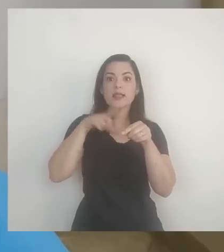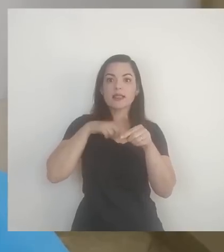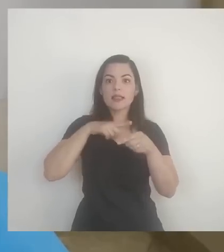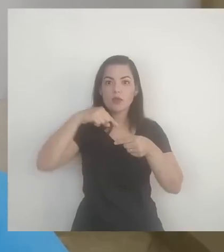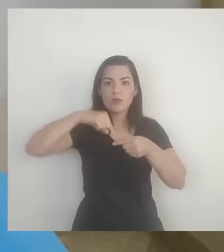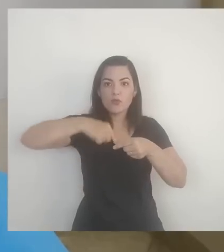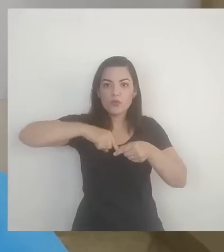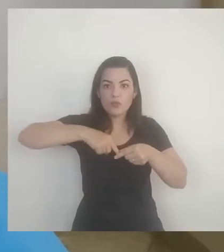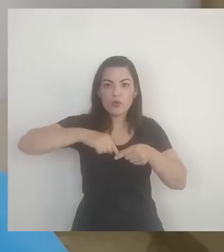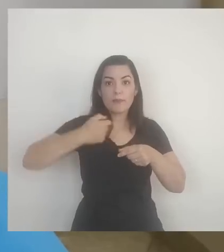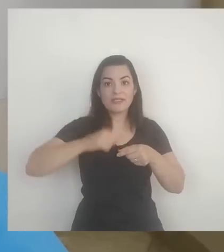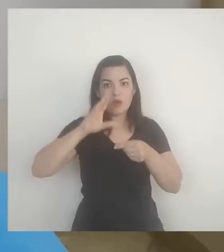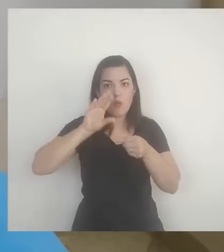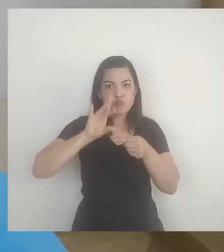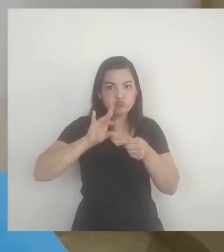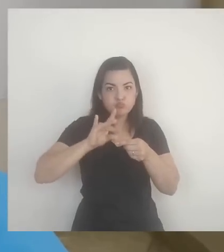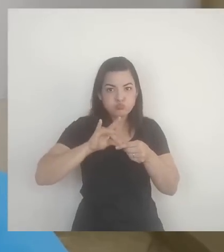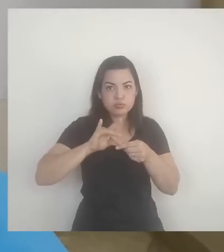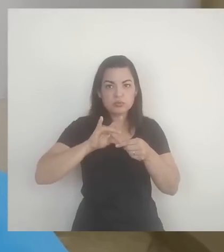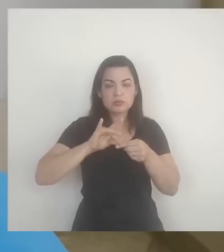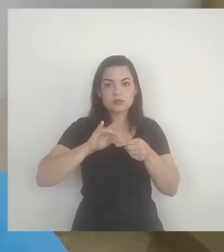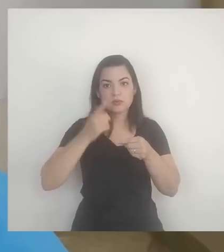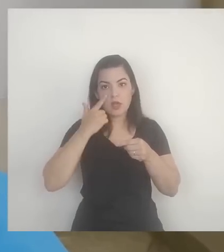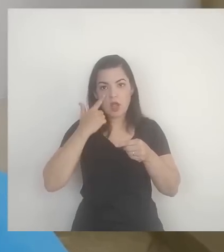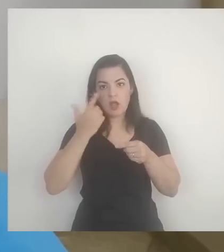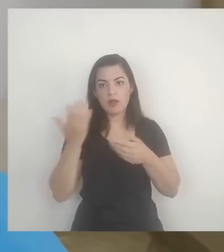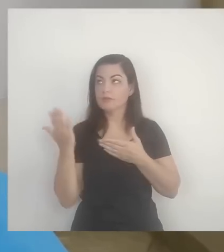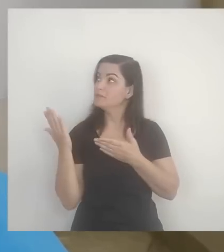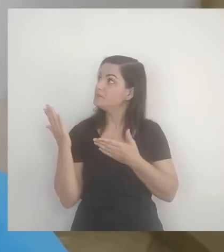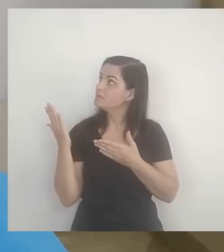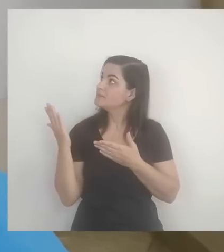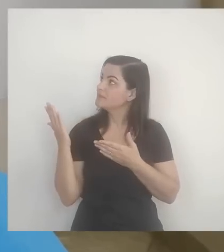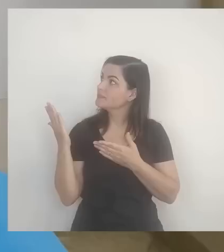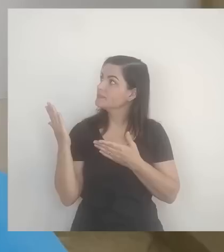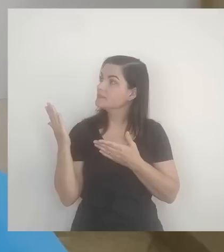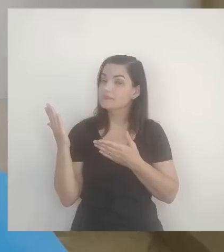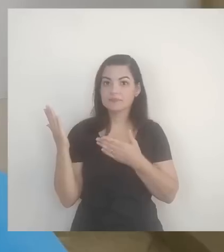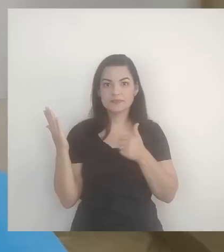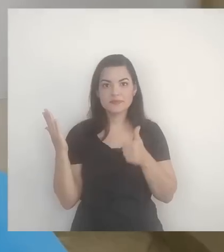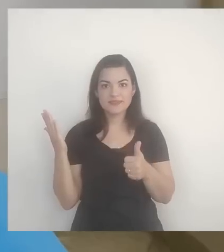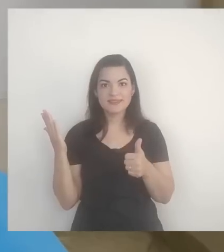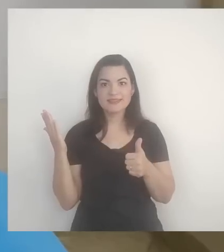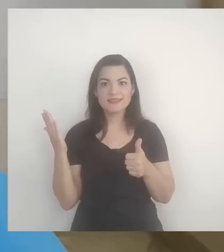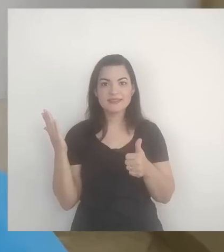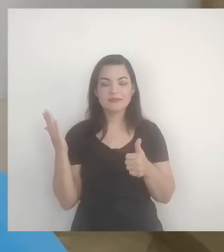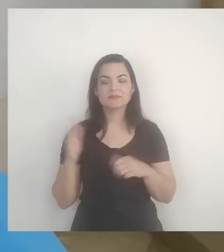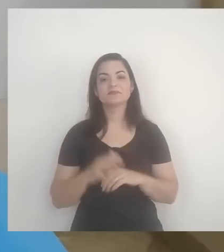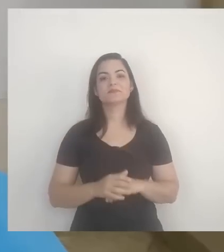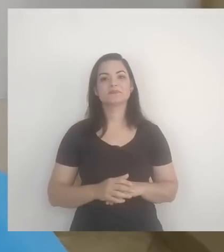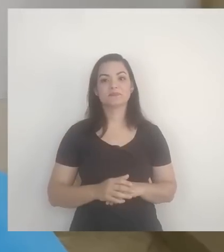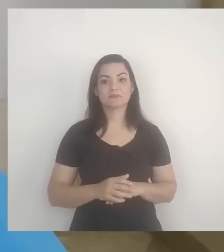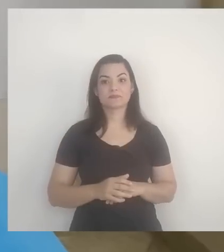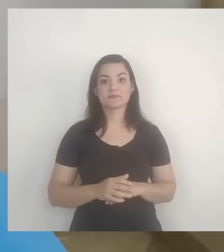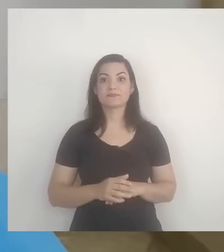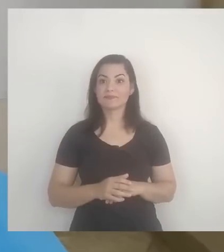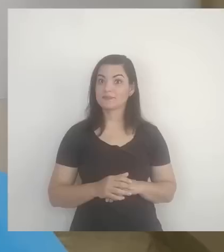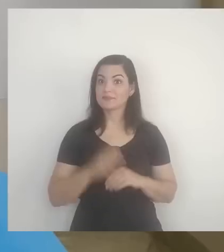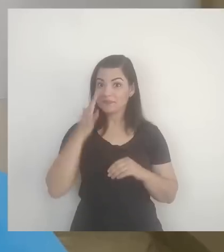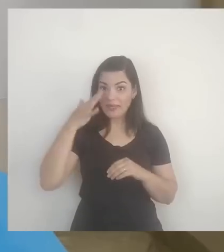precisa ficar assim, ó. A caneta tá assim, a tampa, tá bom? Ela vai ficar tampadinha